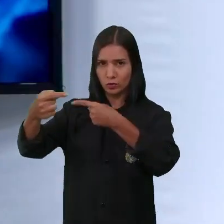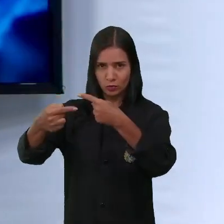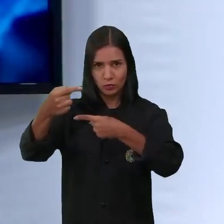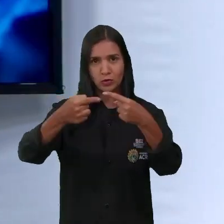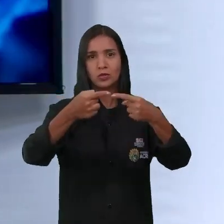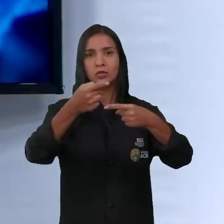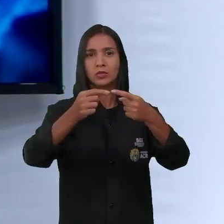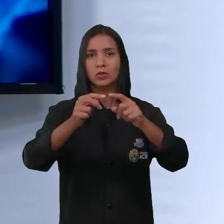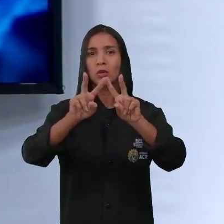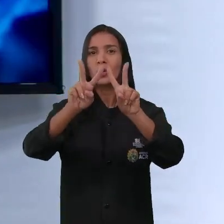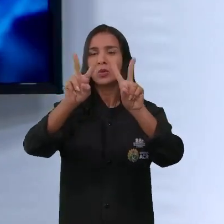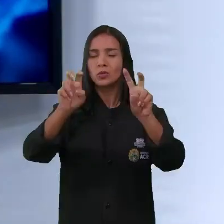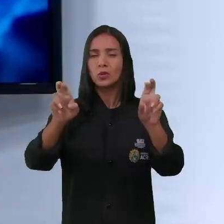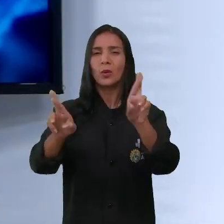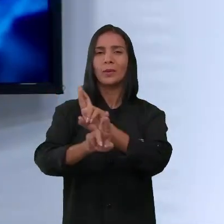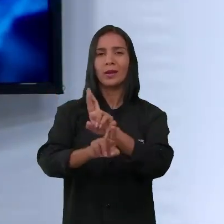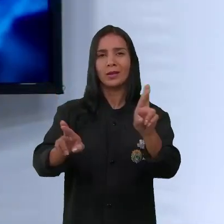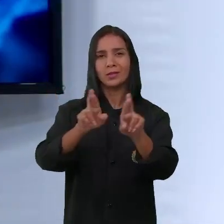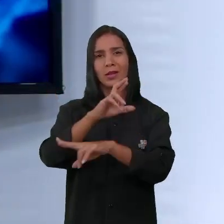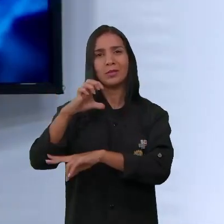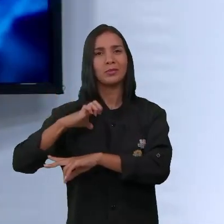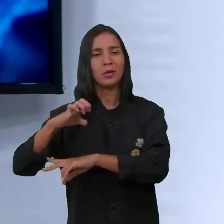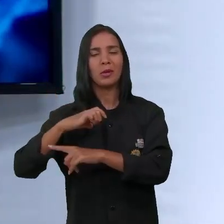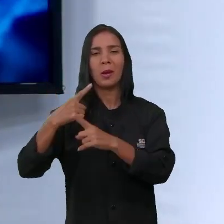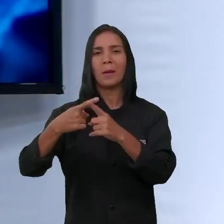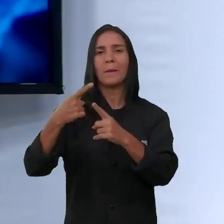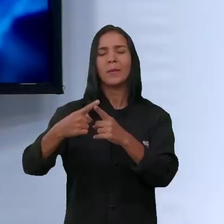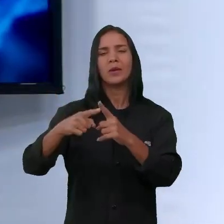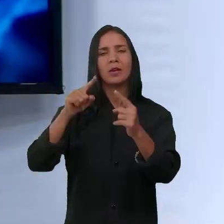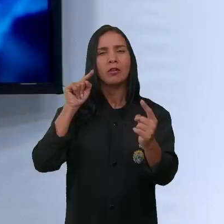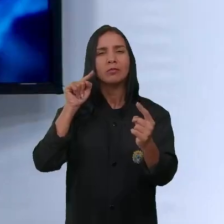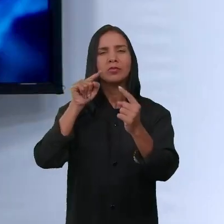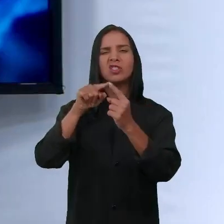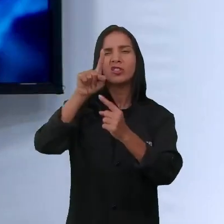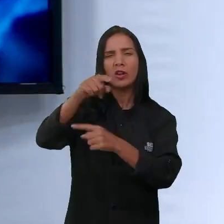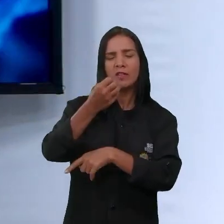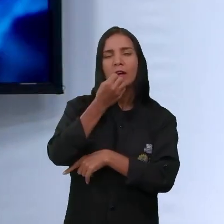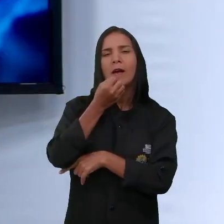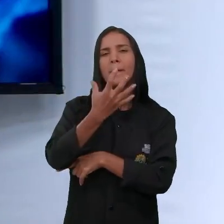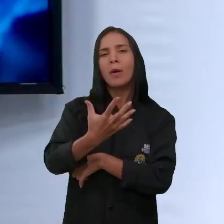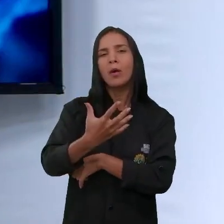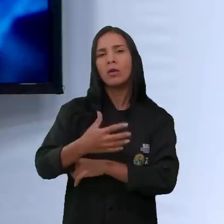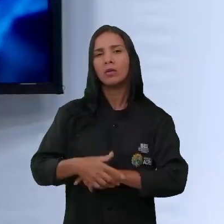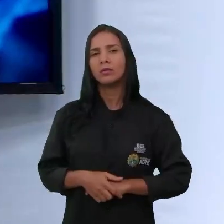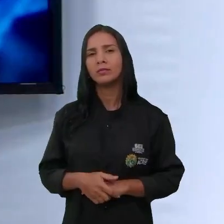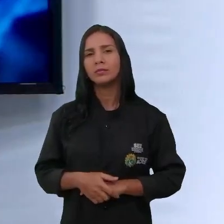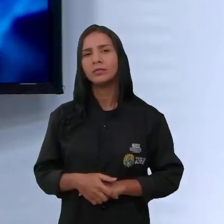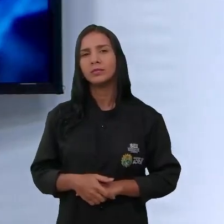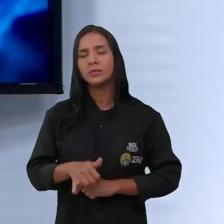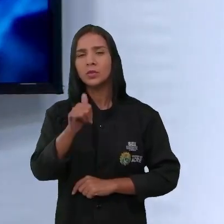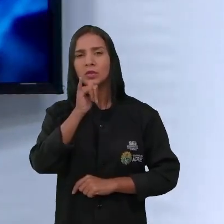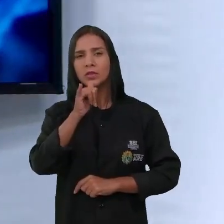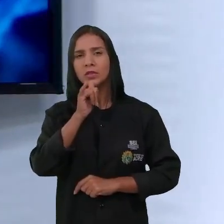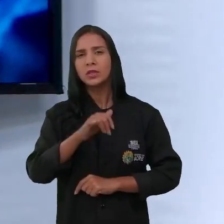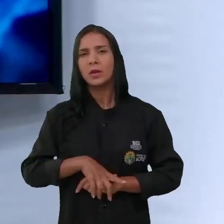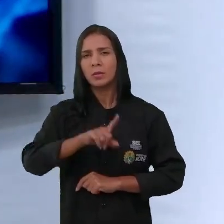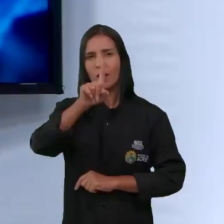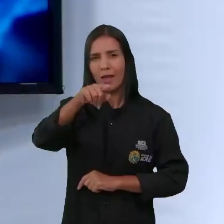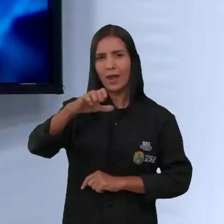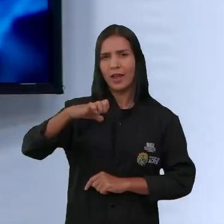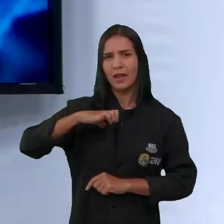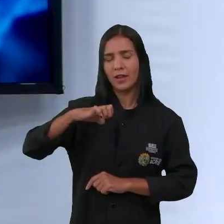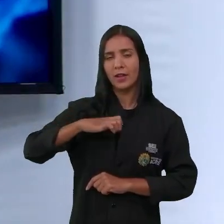para desempenhar bons resultados. Por exemplo, seria ético, se